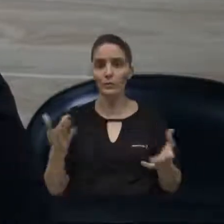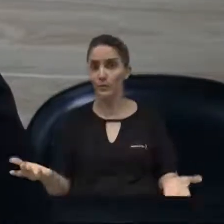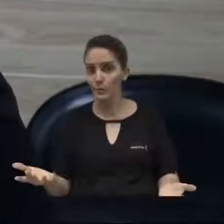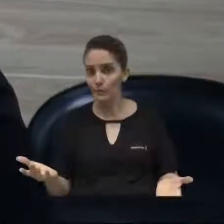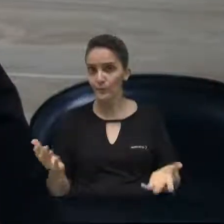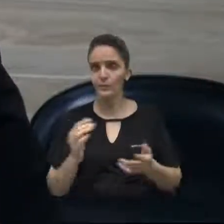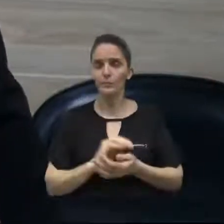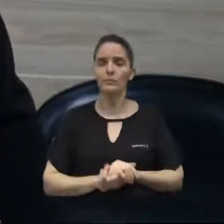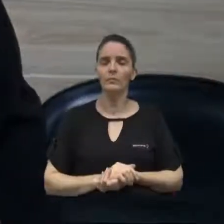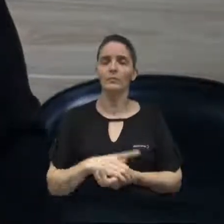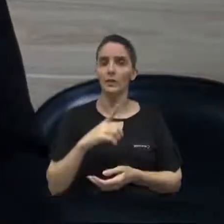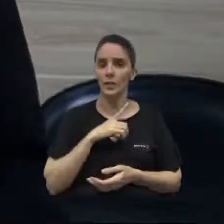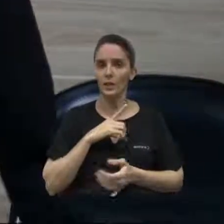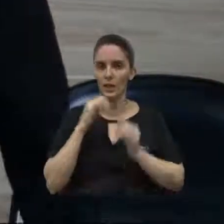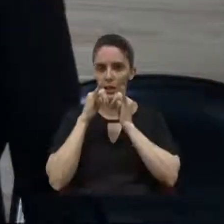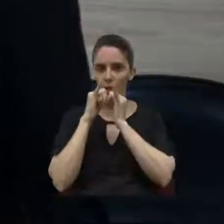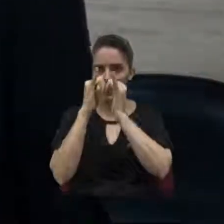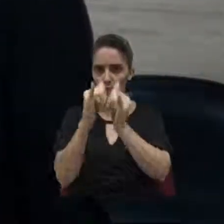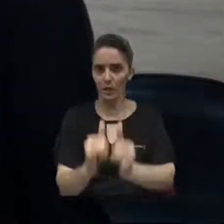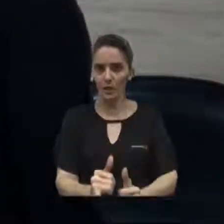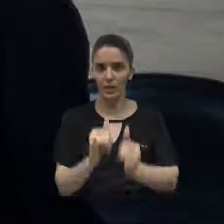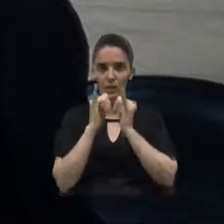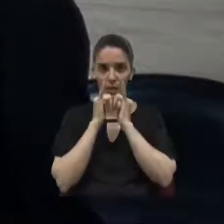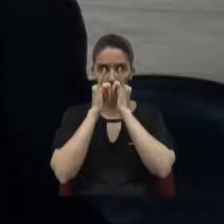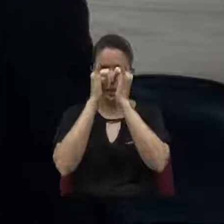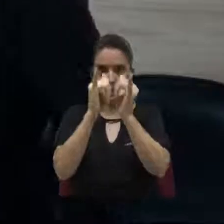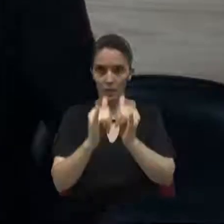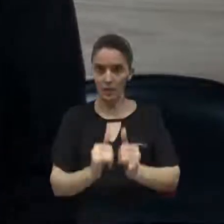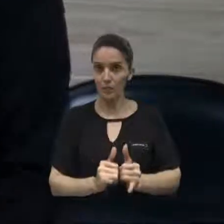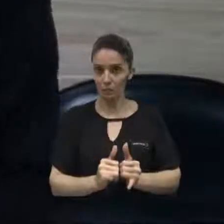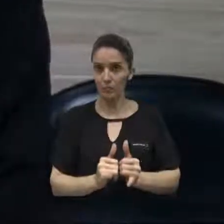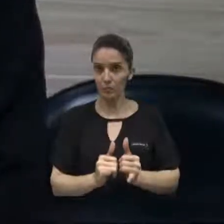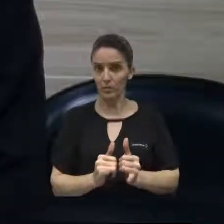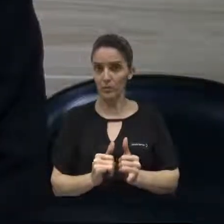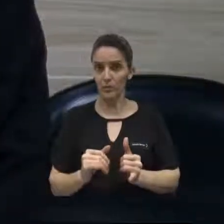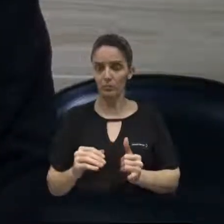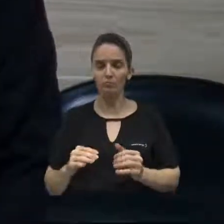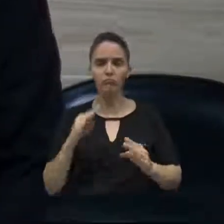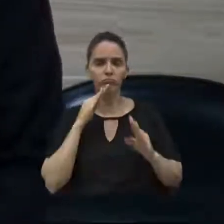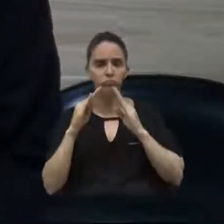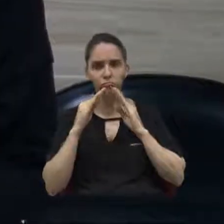Existe, sim, campanhas nas redes sociais passando informações,